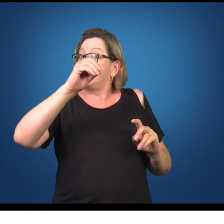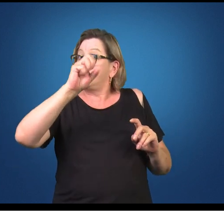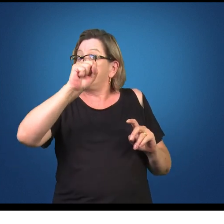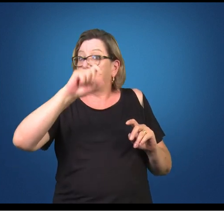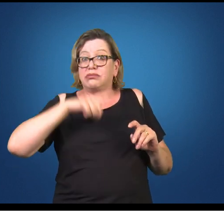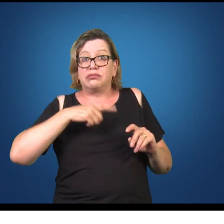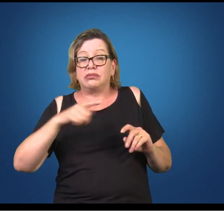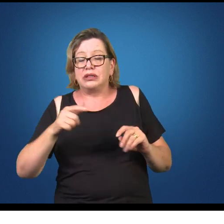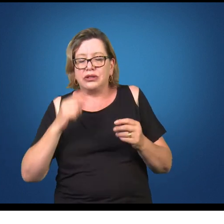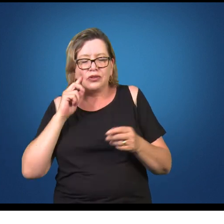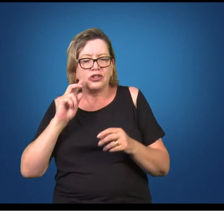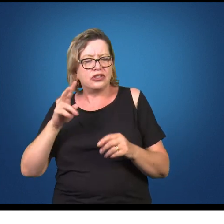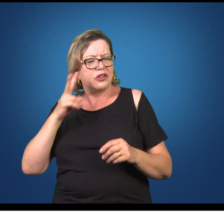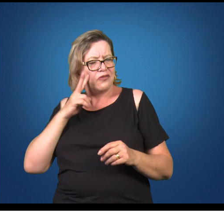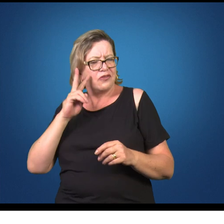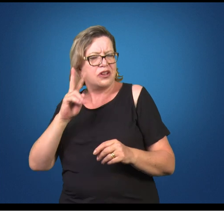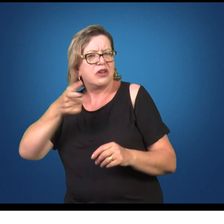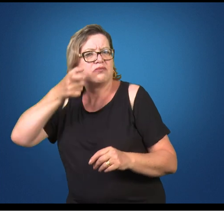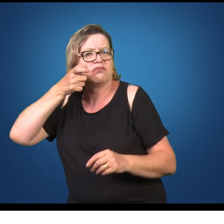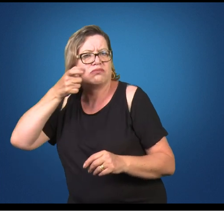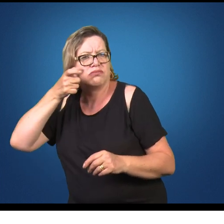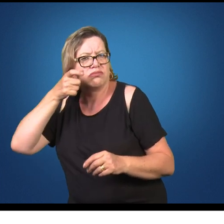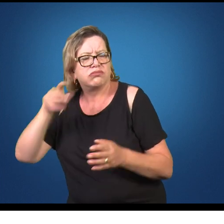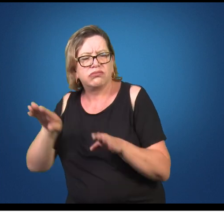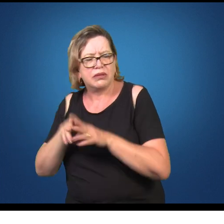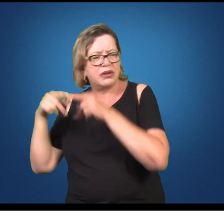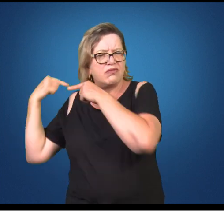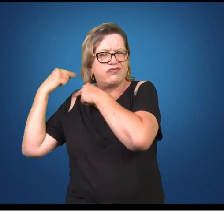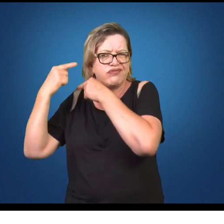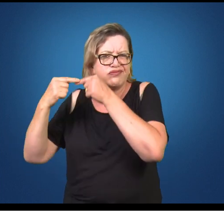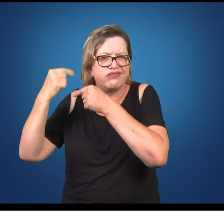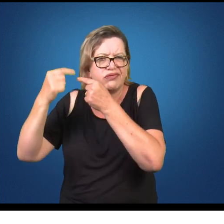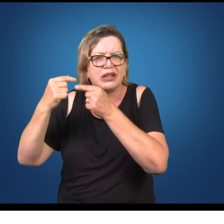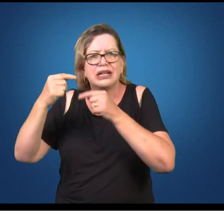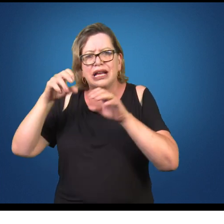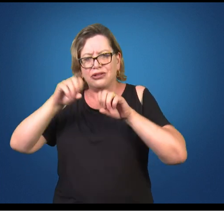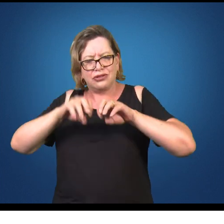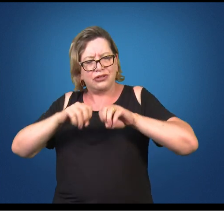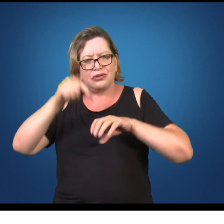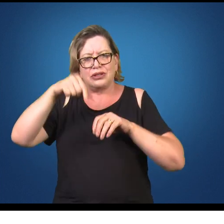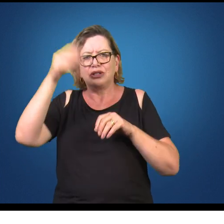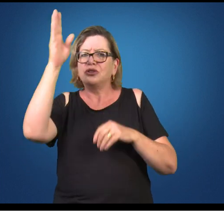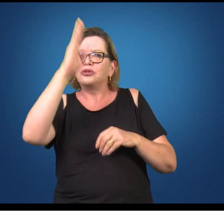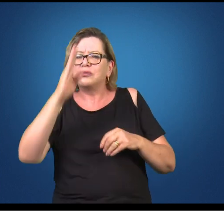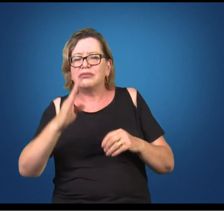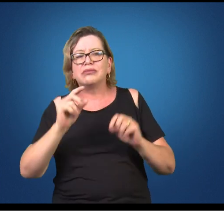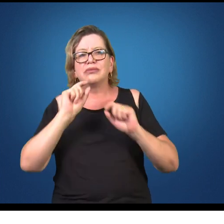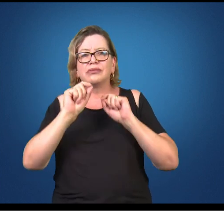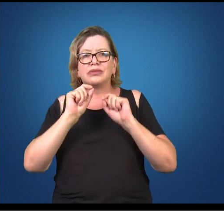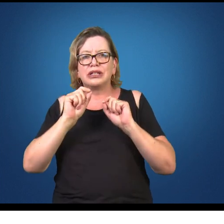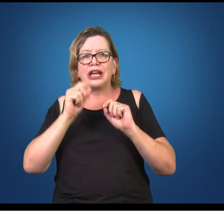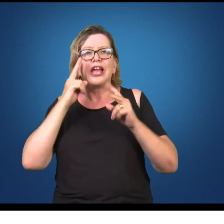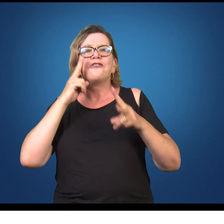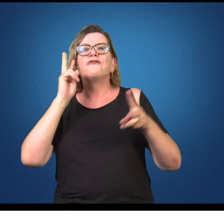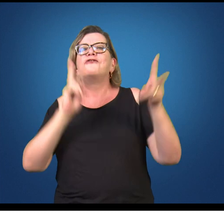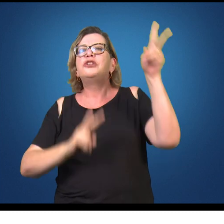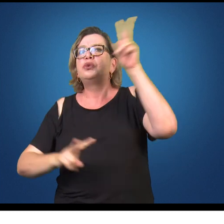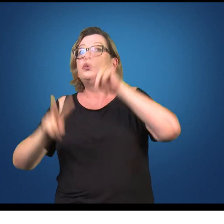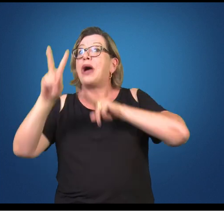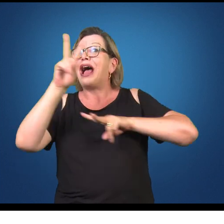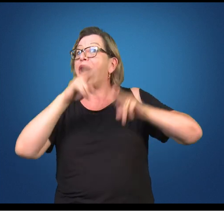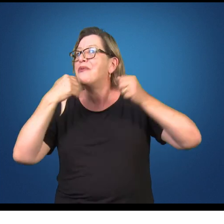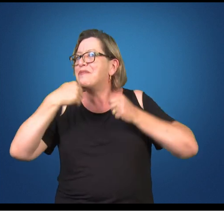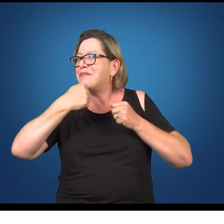pela observação e pelo histórico mesmo, sim, da educação no Brasil, a gente vê que artes visuais geralmente é o